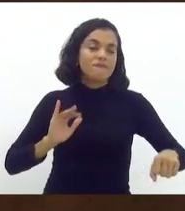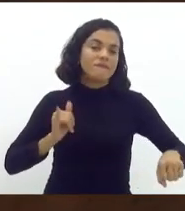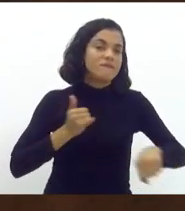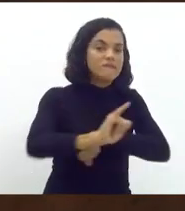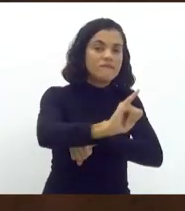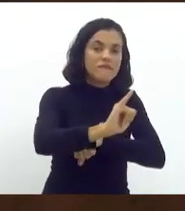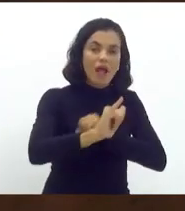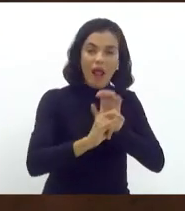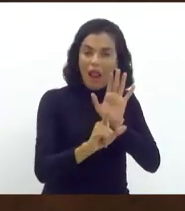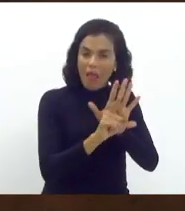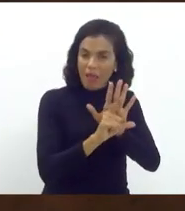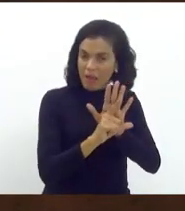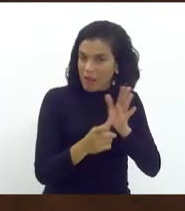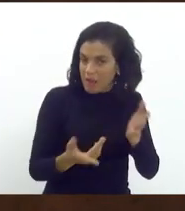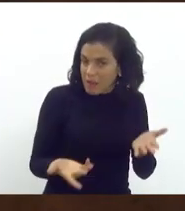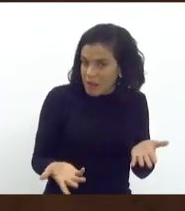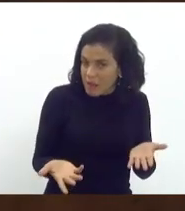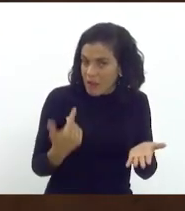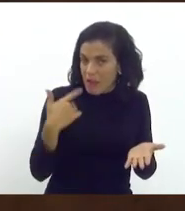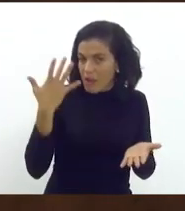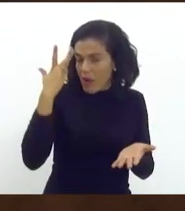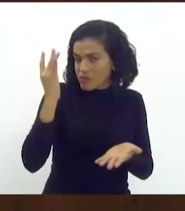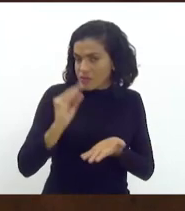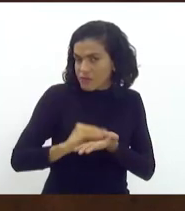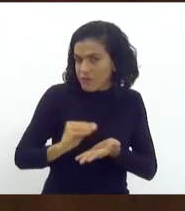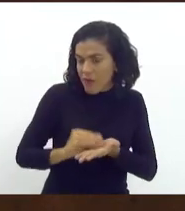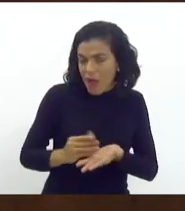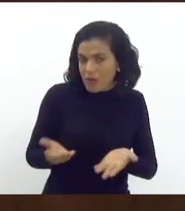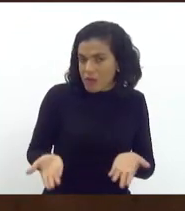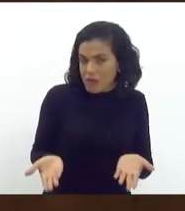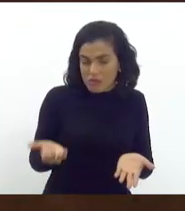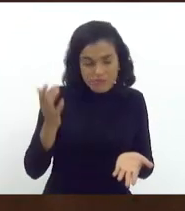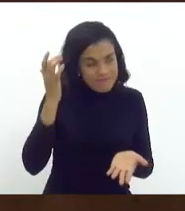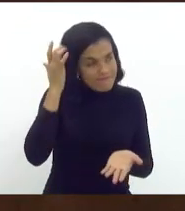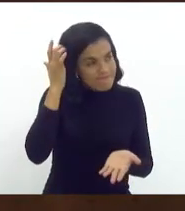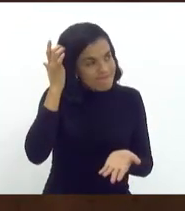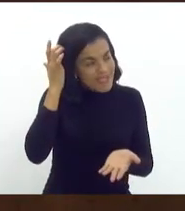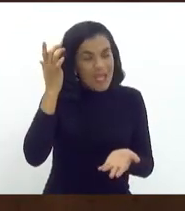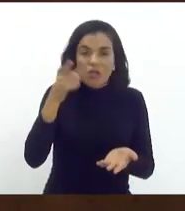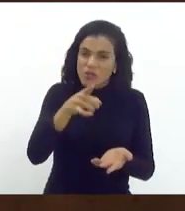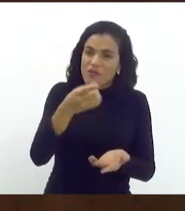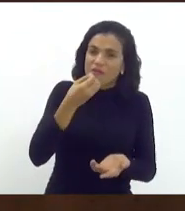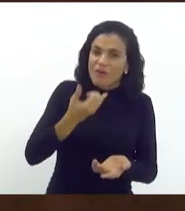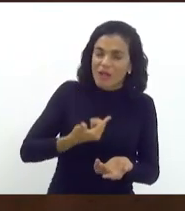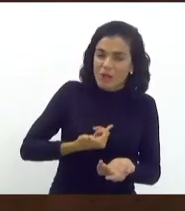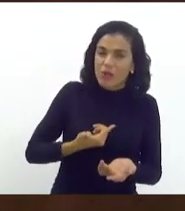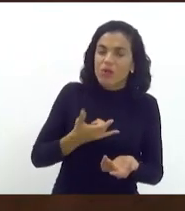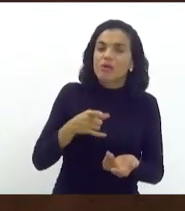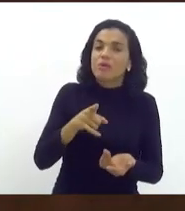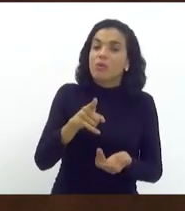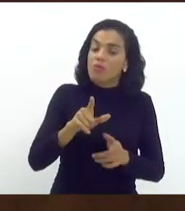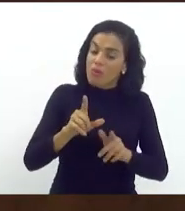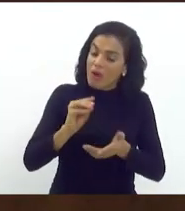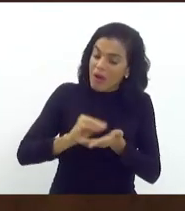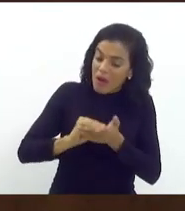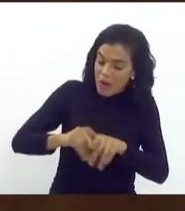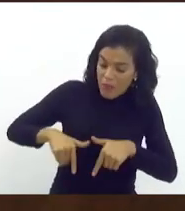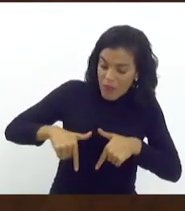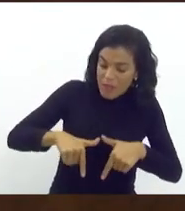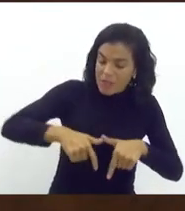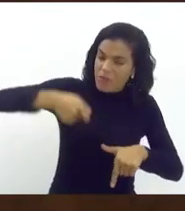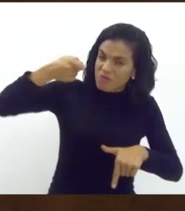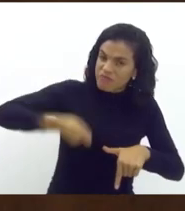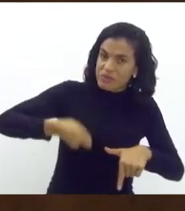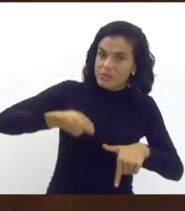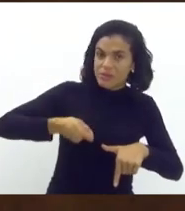que existem acho que então tá faltando como o senhor bem falou uma ação mais